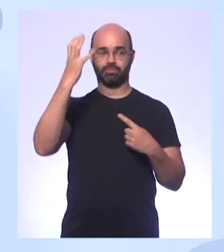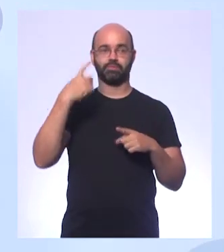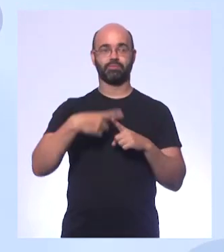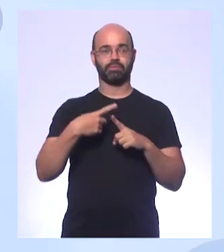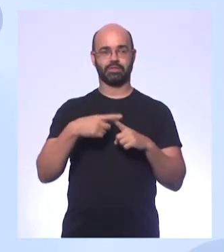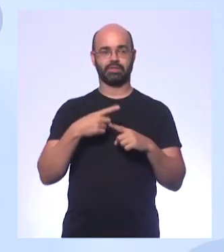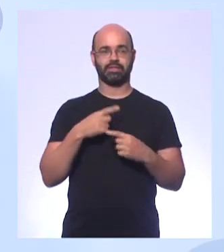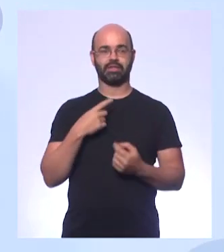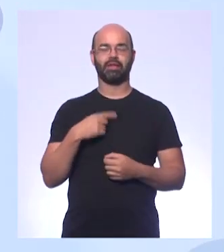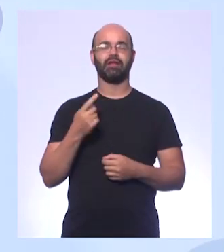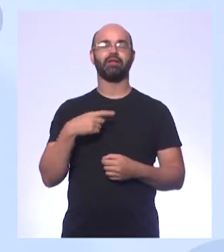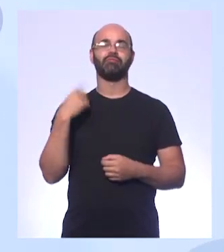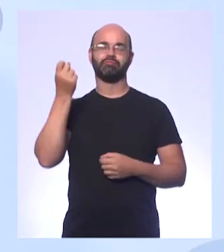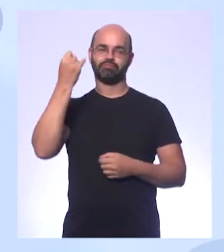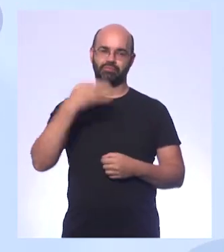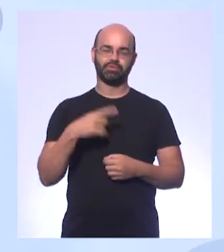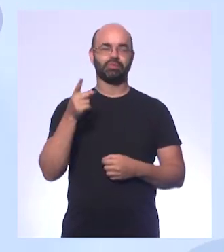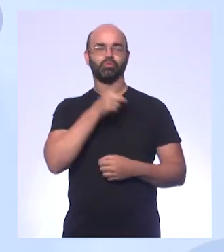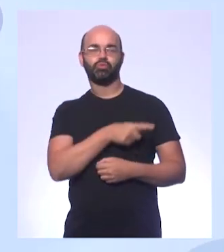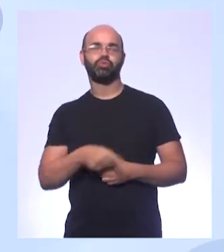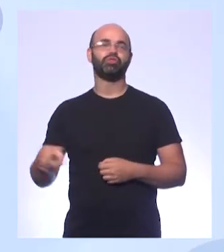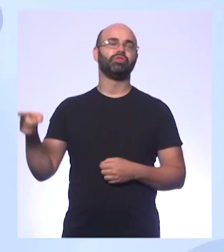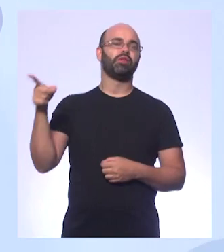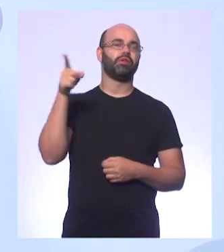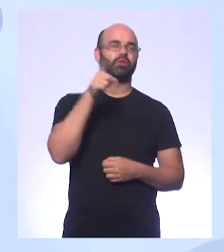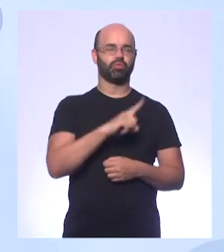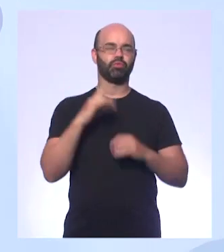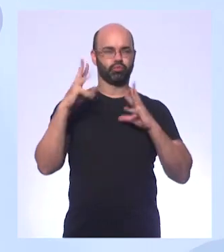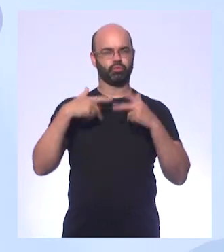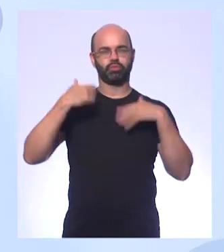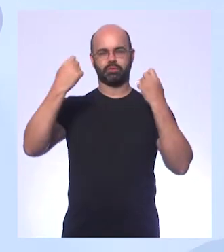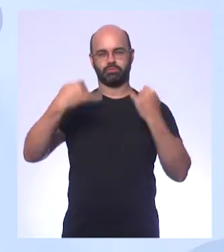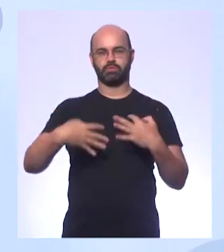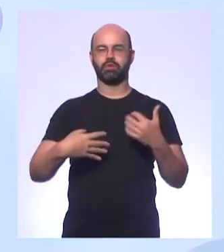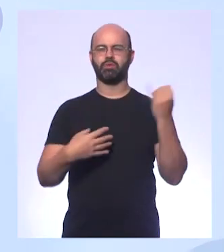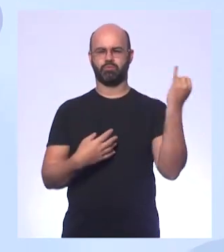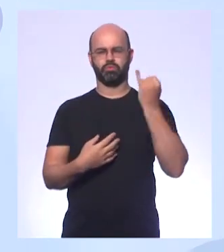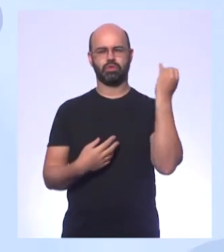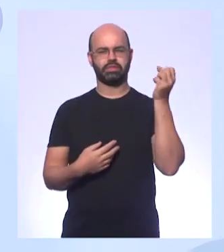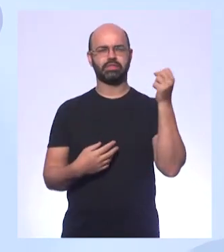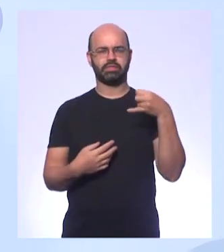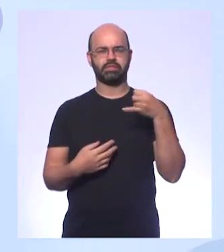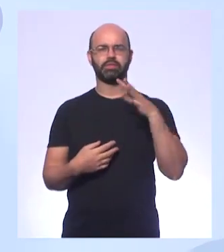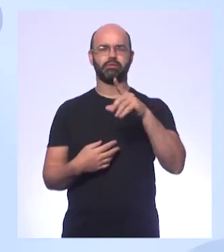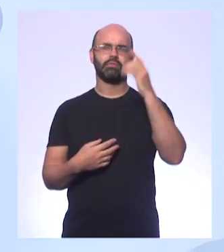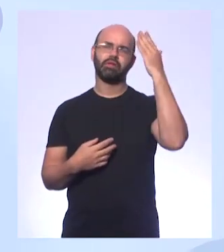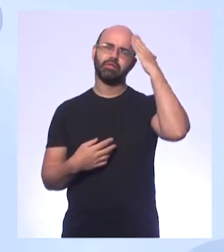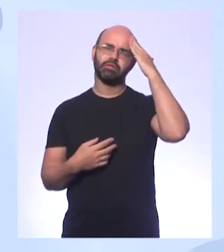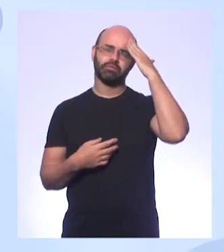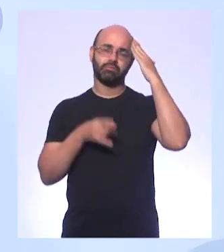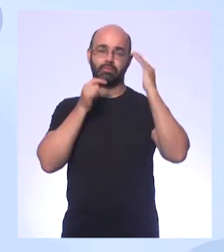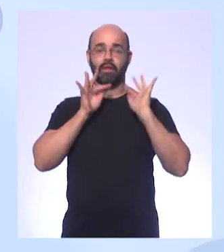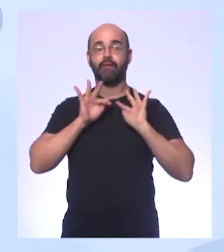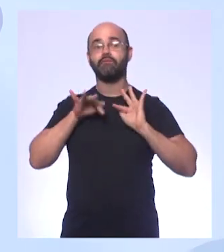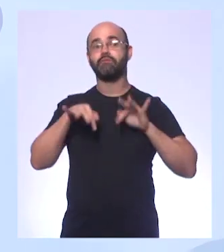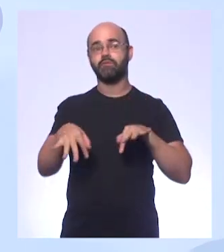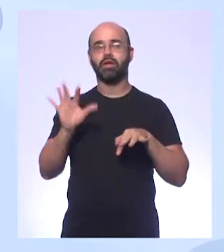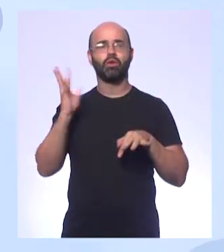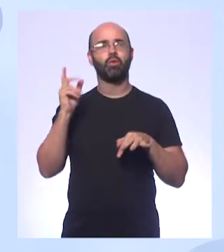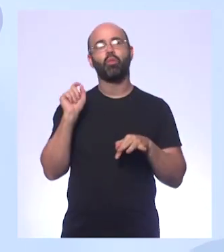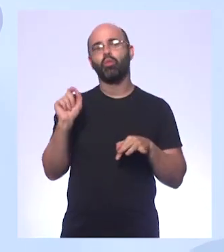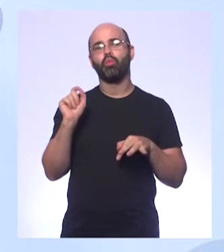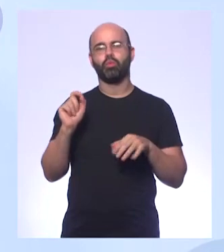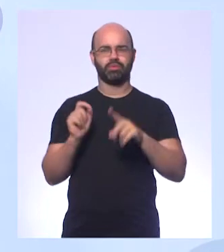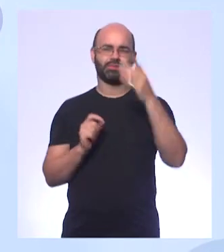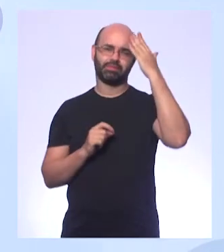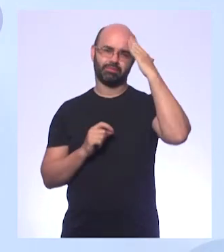ciclo, etc, tal, que é importante também, mas você já vai ter a ideia do que vai produzir no final. E por que que é tão